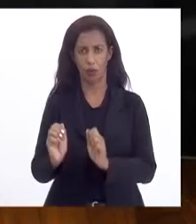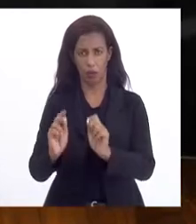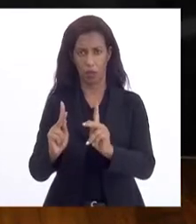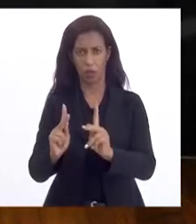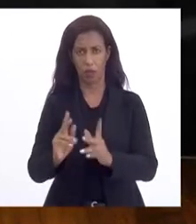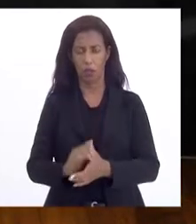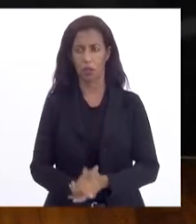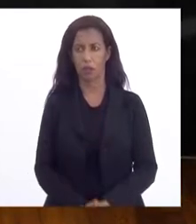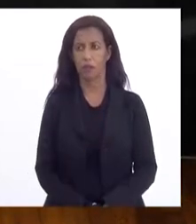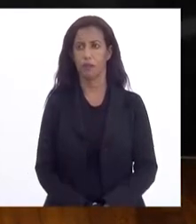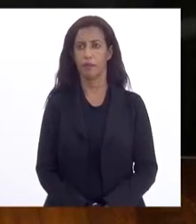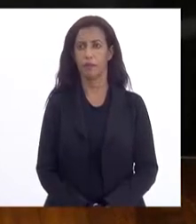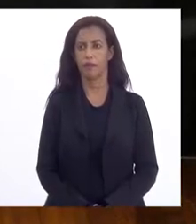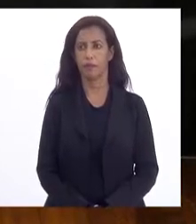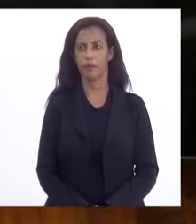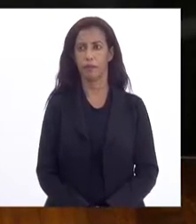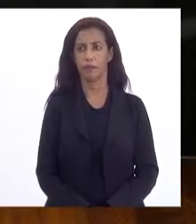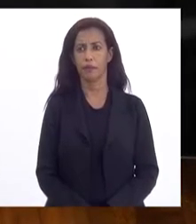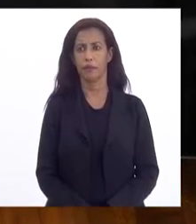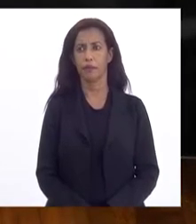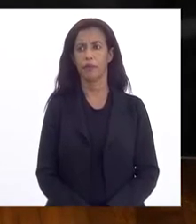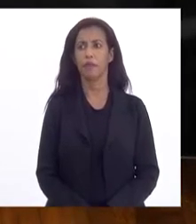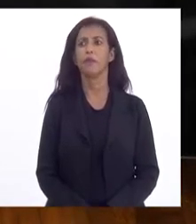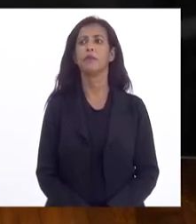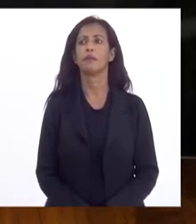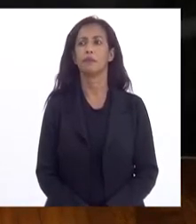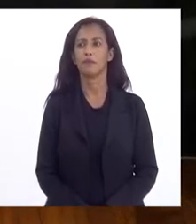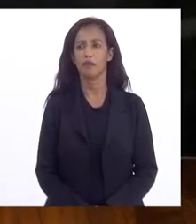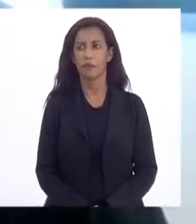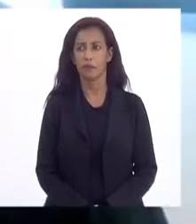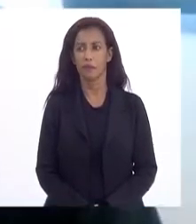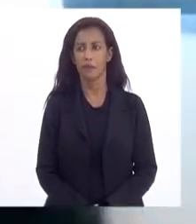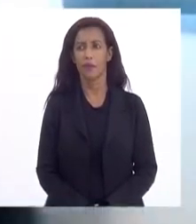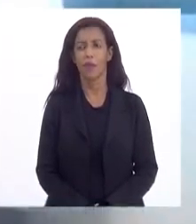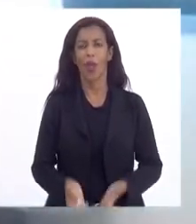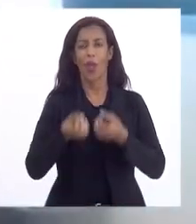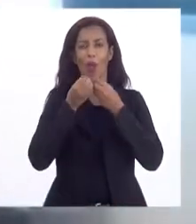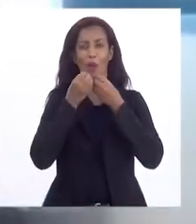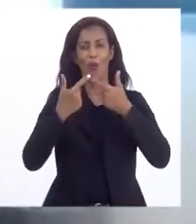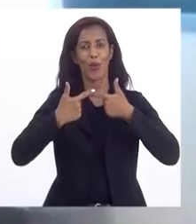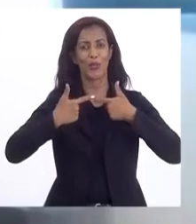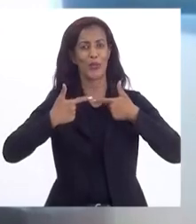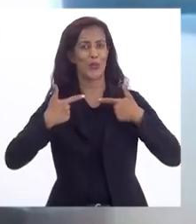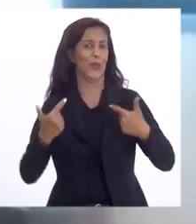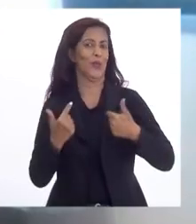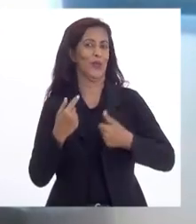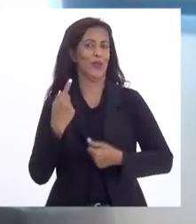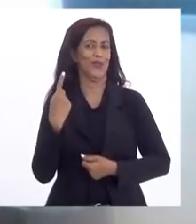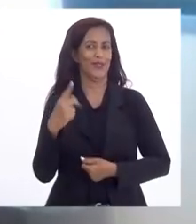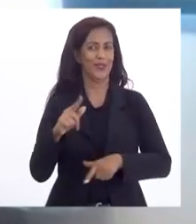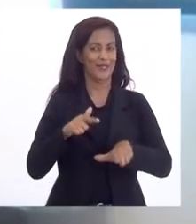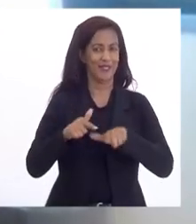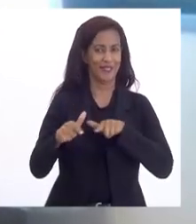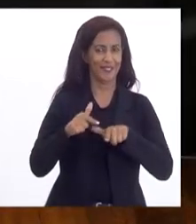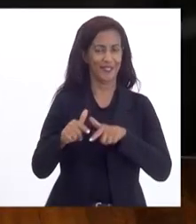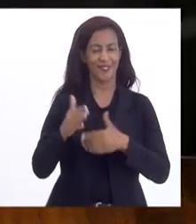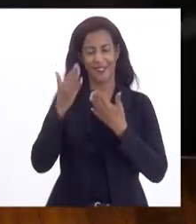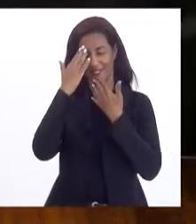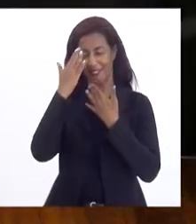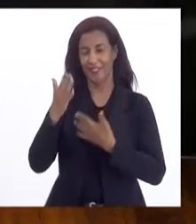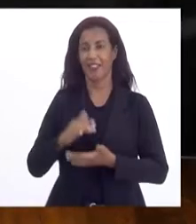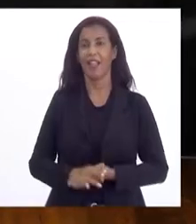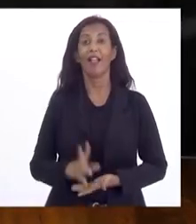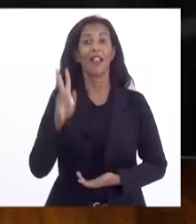okay presidente. Deputado... Boa sorte na sua missão, seja ela qual for. Deputado Luiz Paulo, mais uma vez, obrigado. Ah,